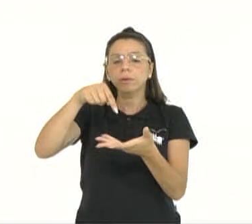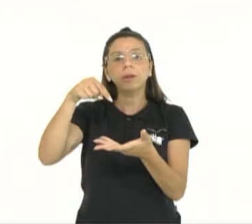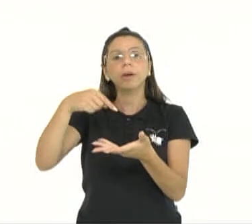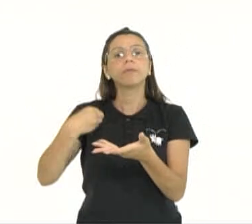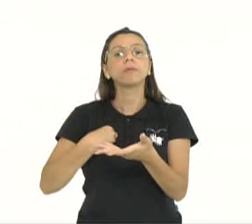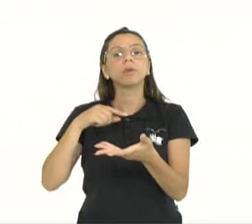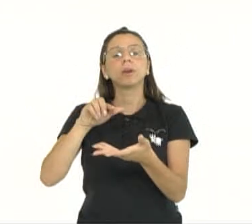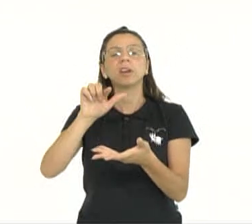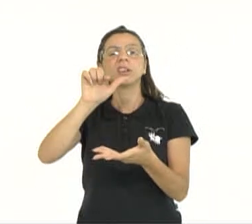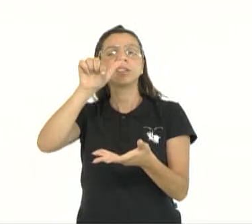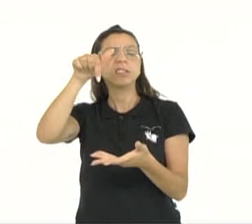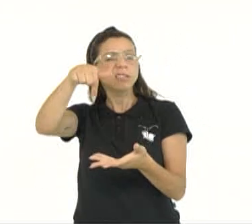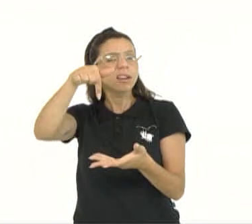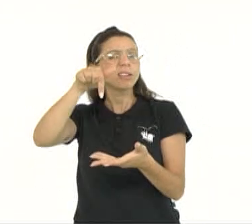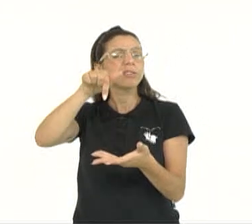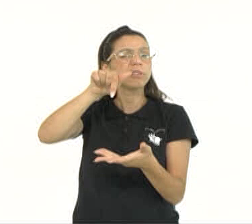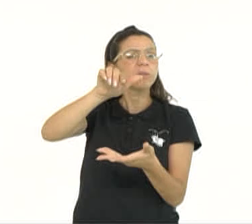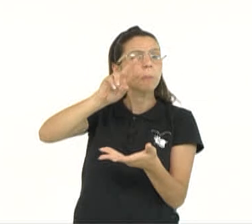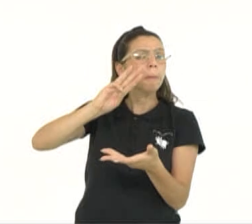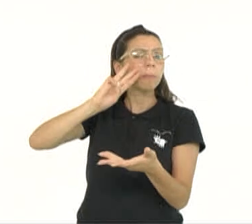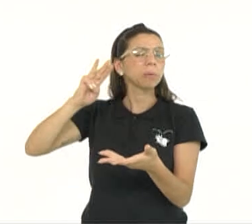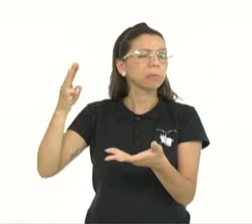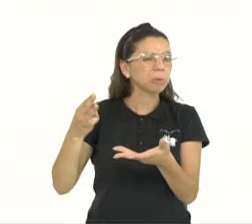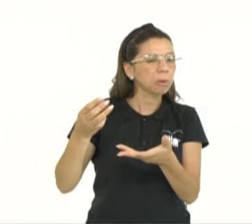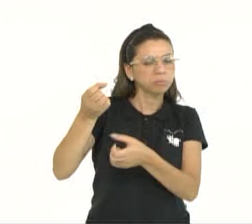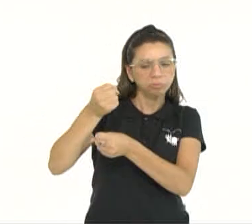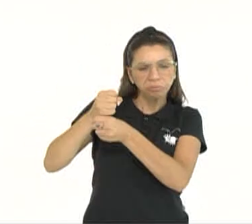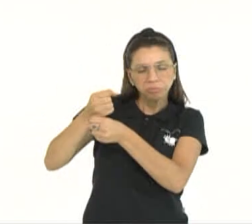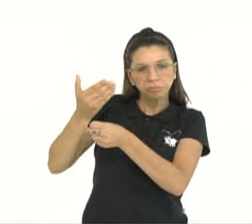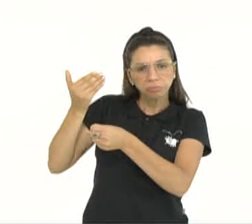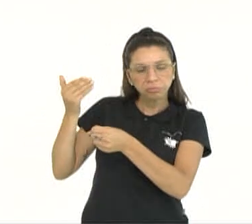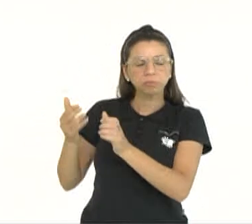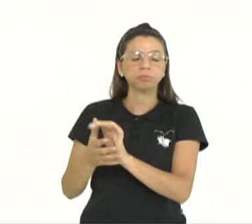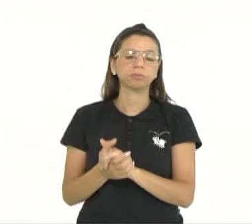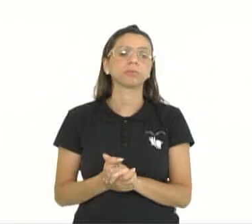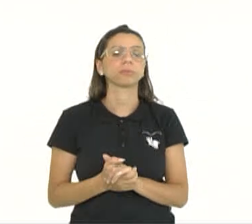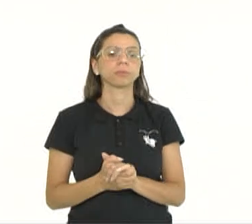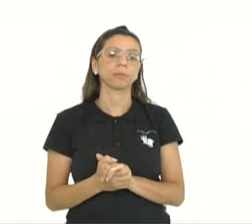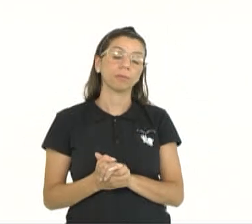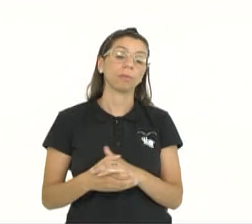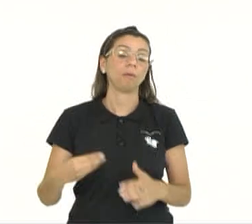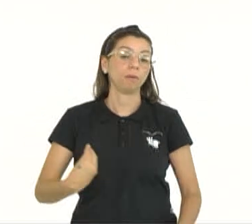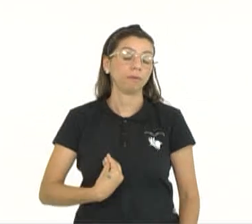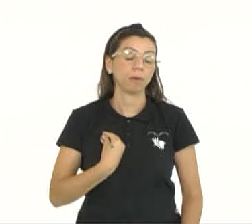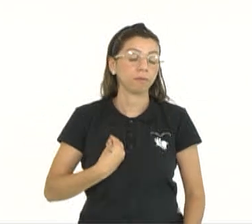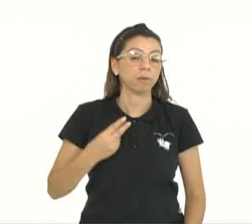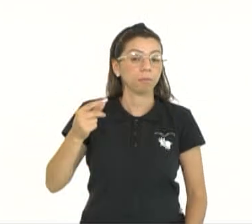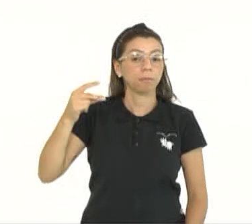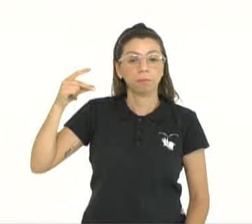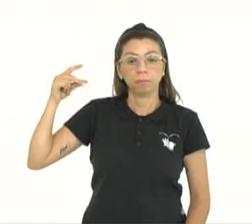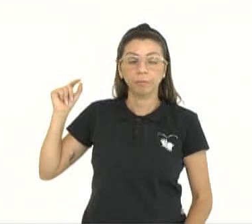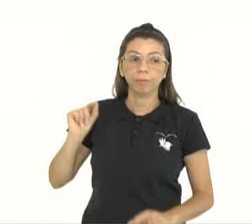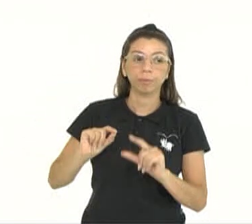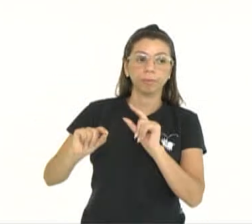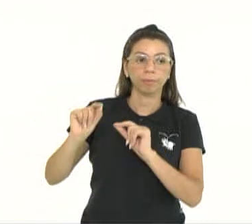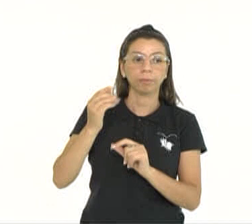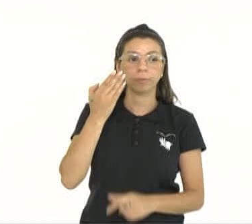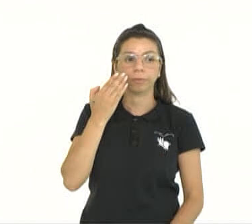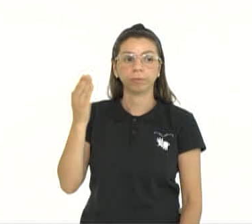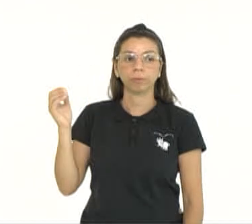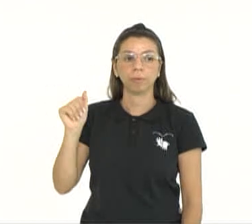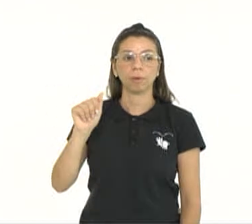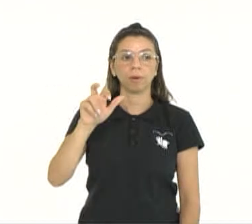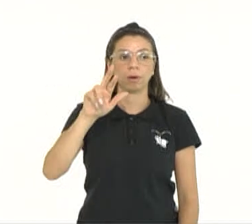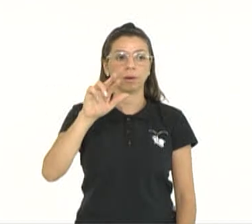anos atrás. Um dos hominídeos mais antigos que habitaram aqui o planeta Terra foi o